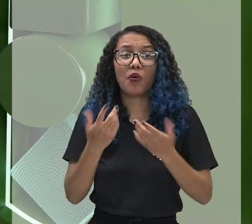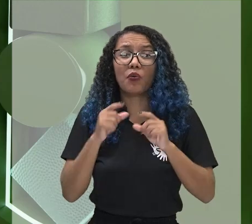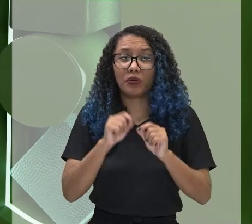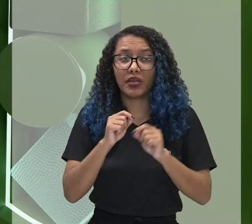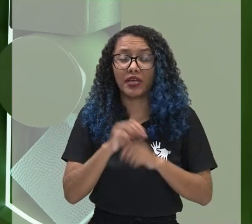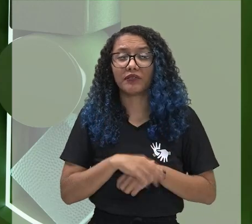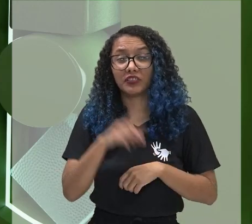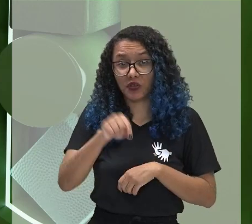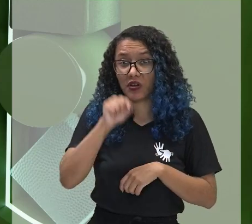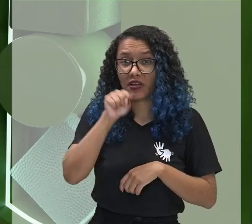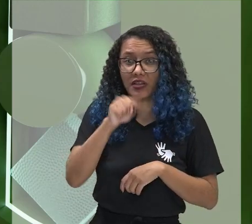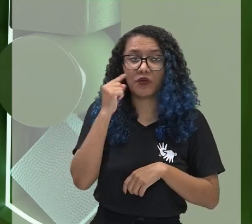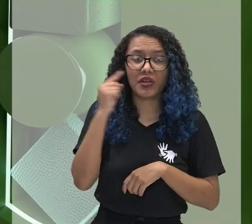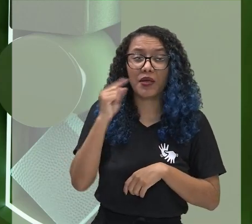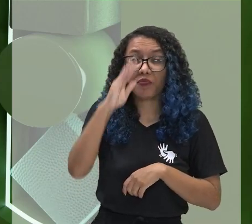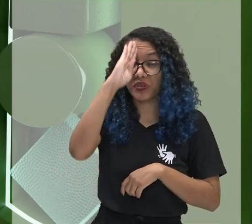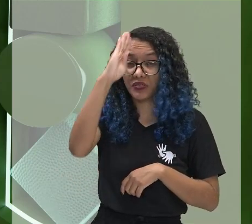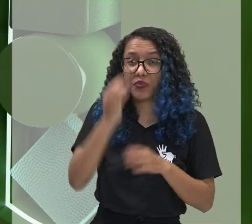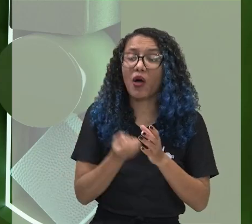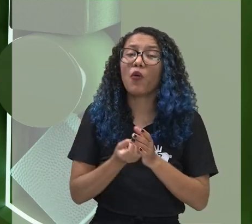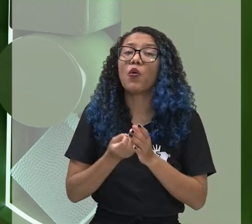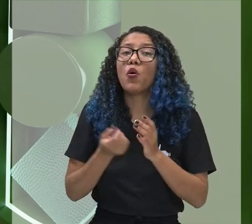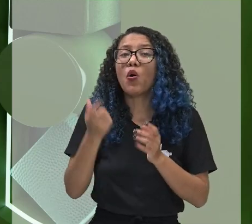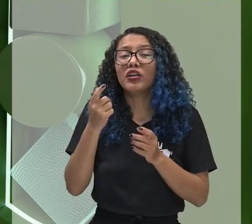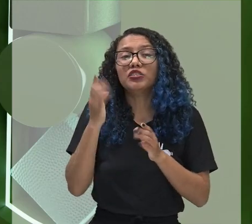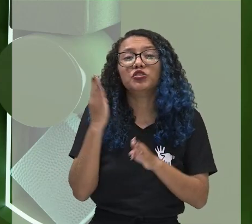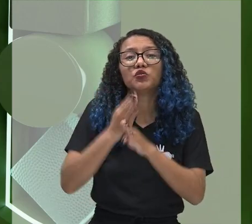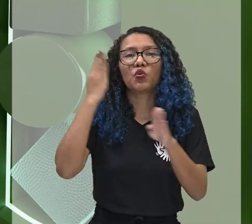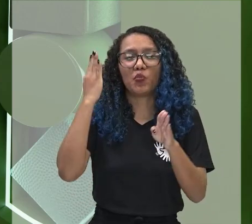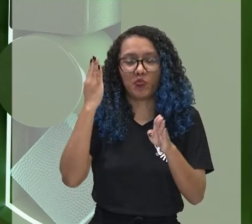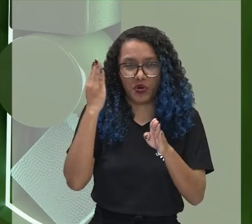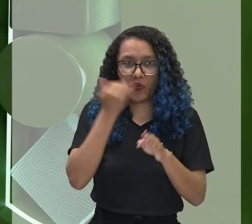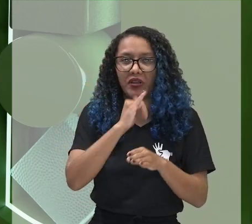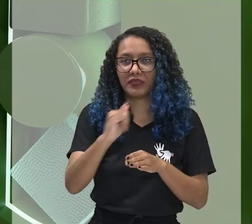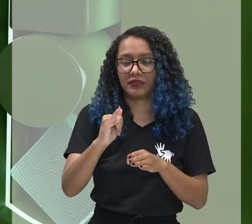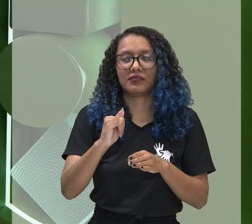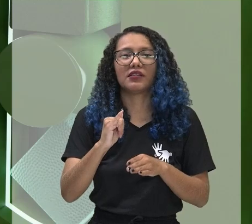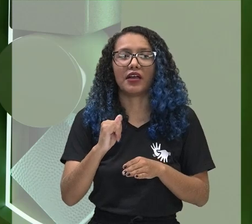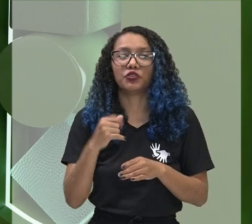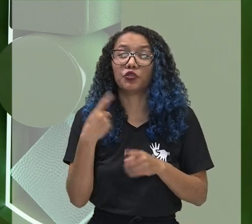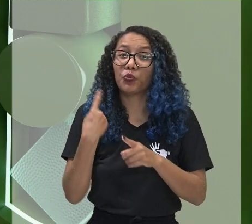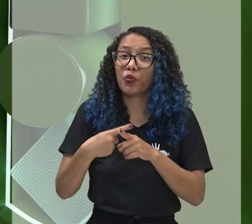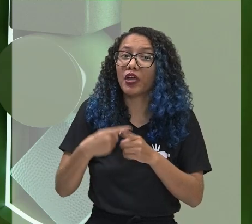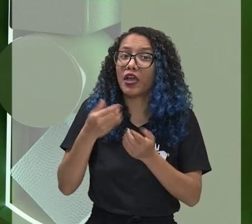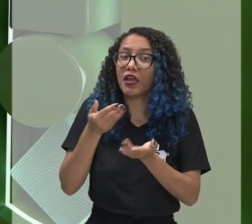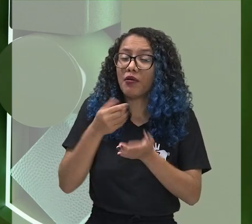deu os primeiros passos nesse sentido. O que ele fez?